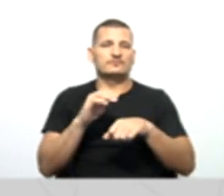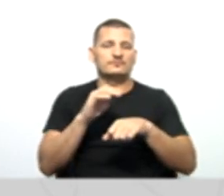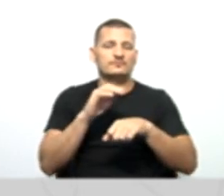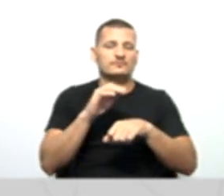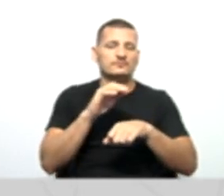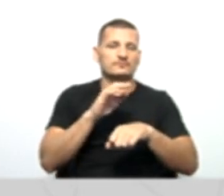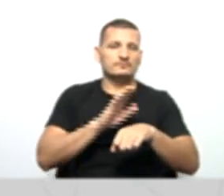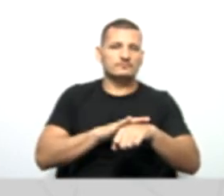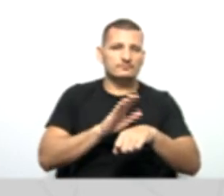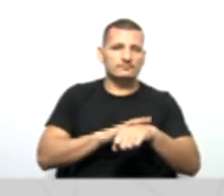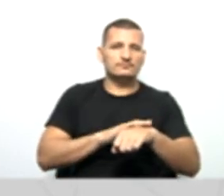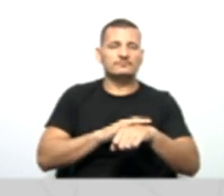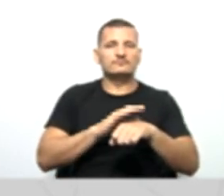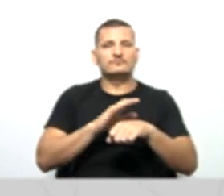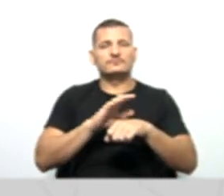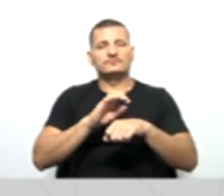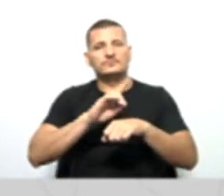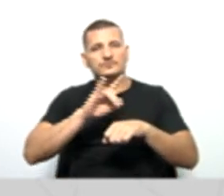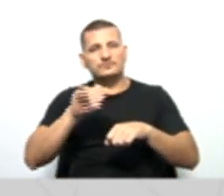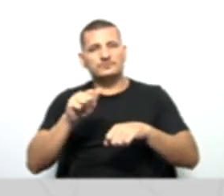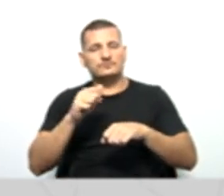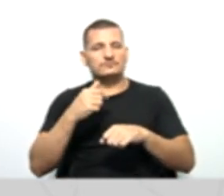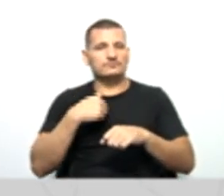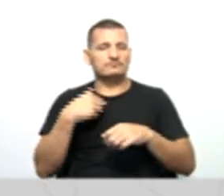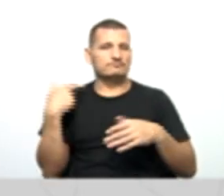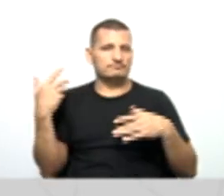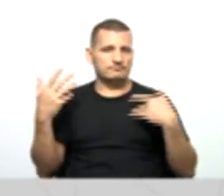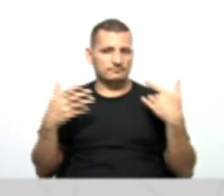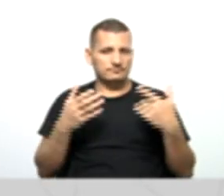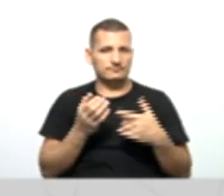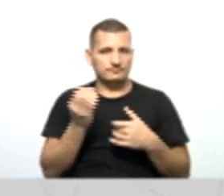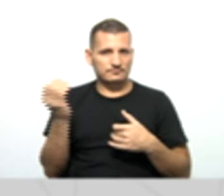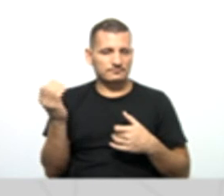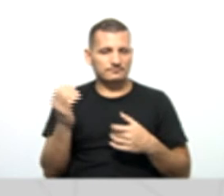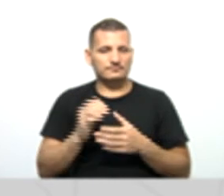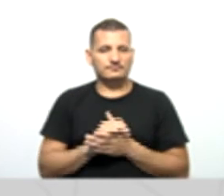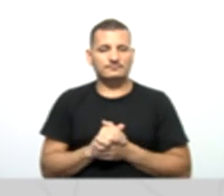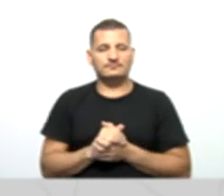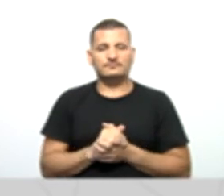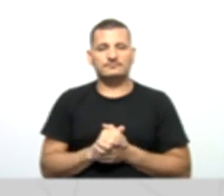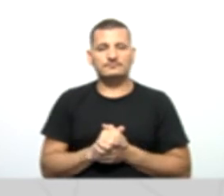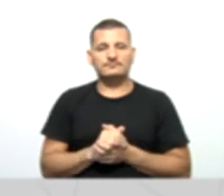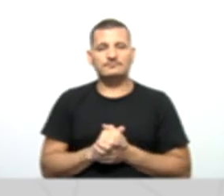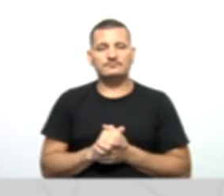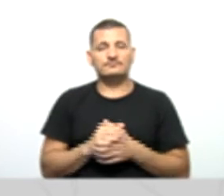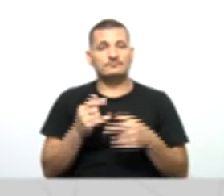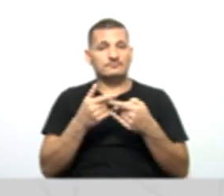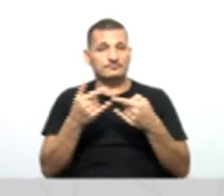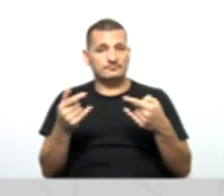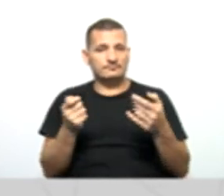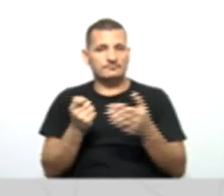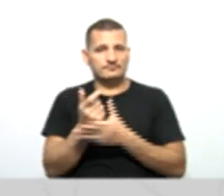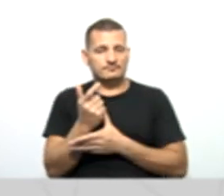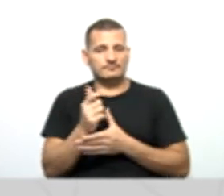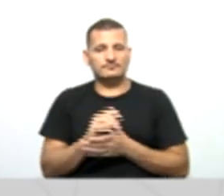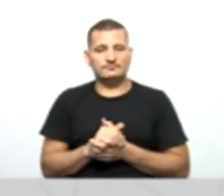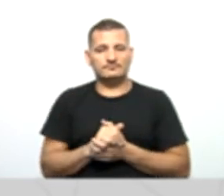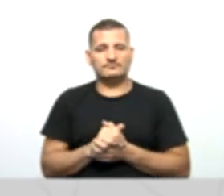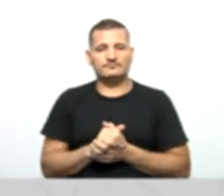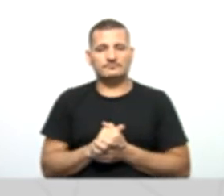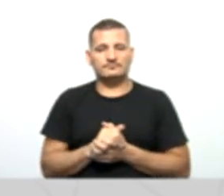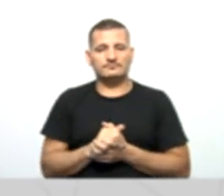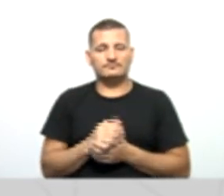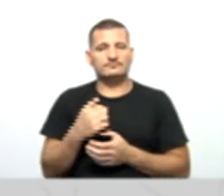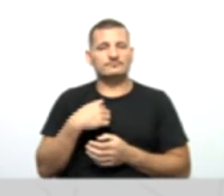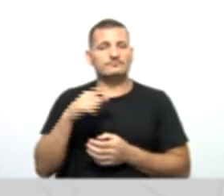e os passeios que eu vou estar realizando na minha viagem. Lá na aquisição de passagens, eu vou escolher